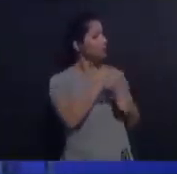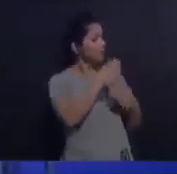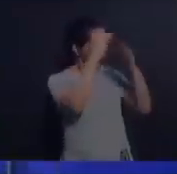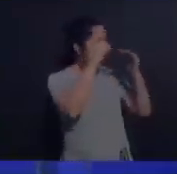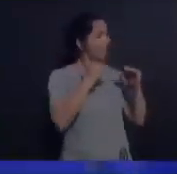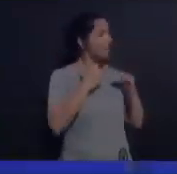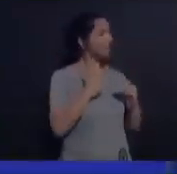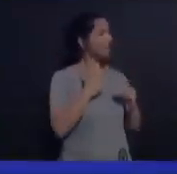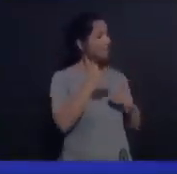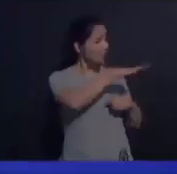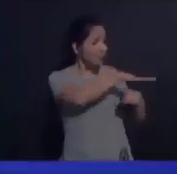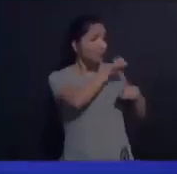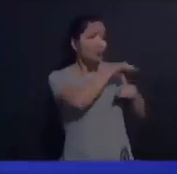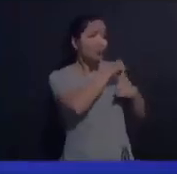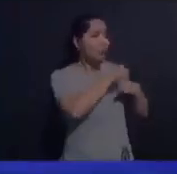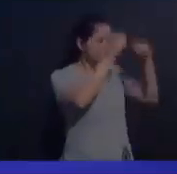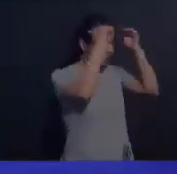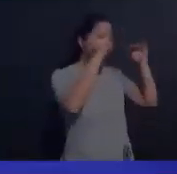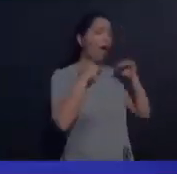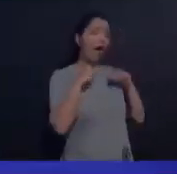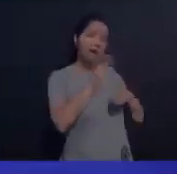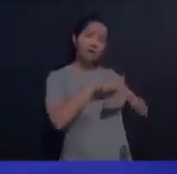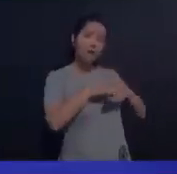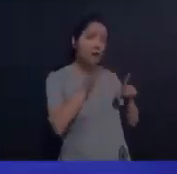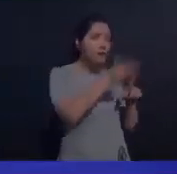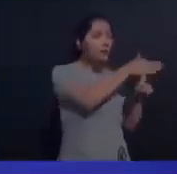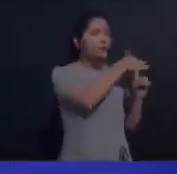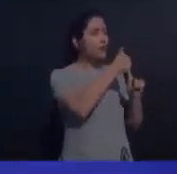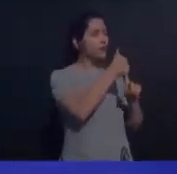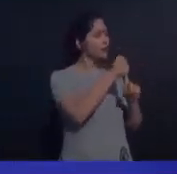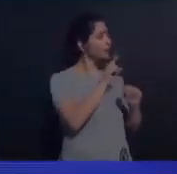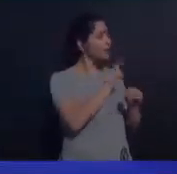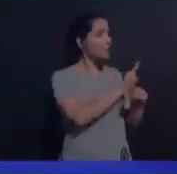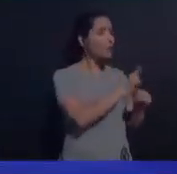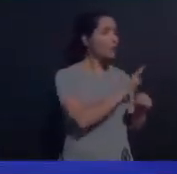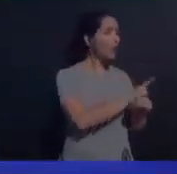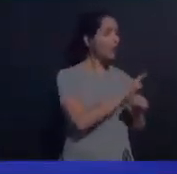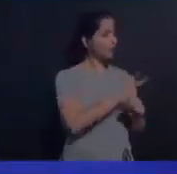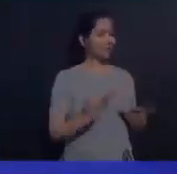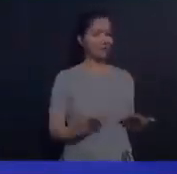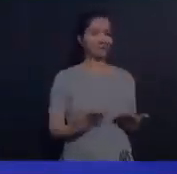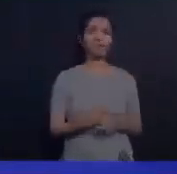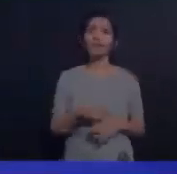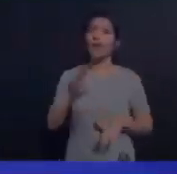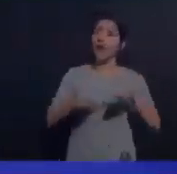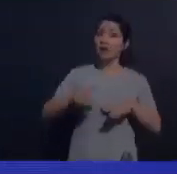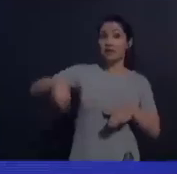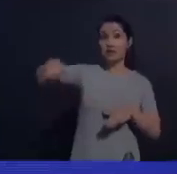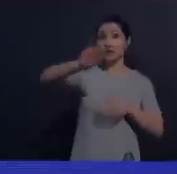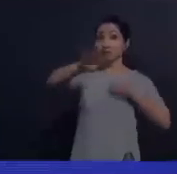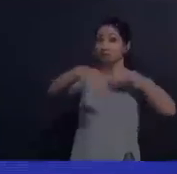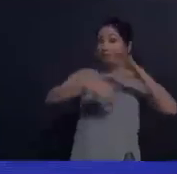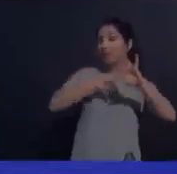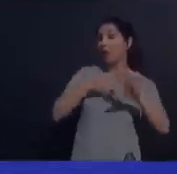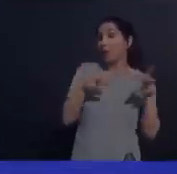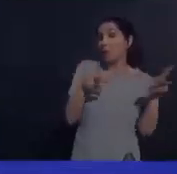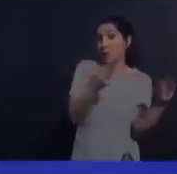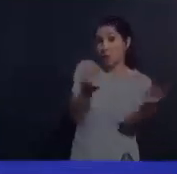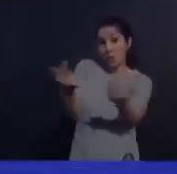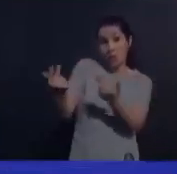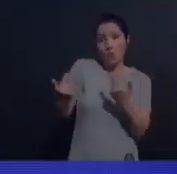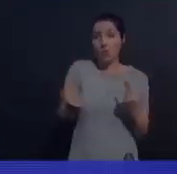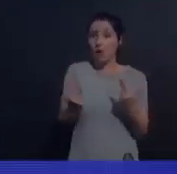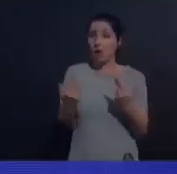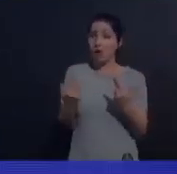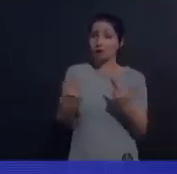sou eu que vou guardar só eu vou proteger de repente está aqui você tem medo e esse medo está